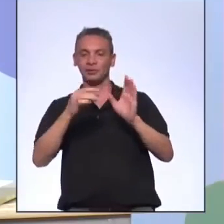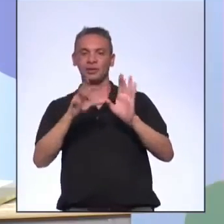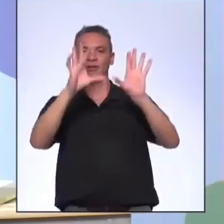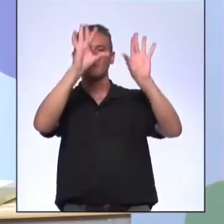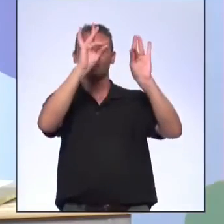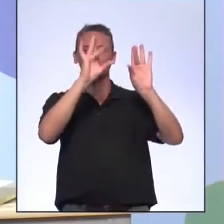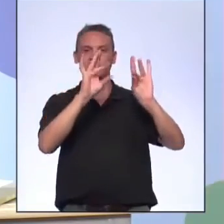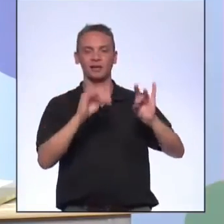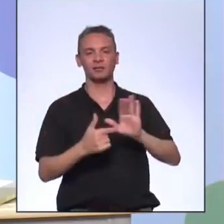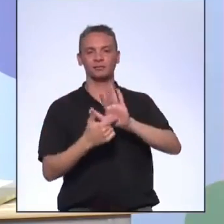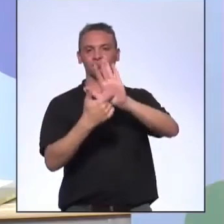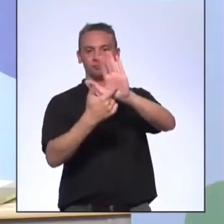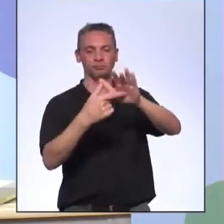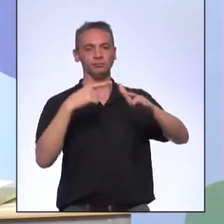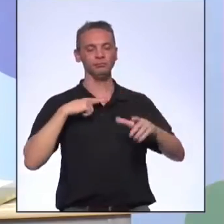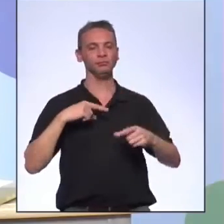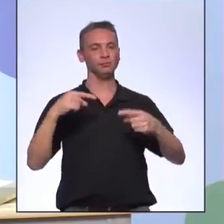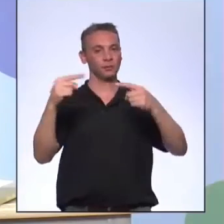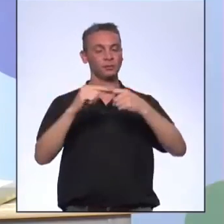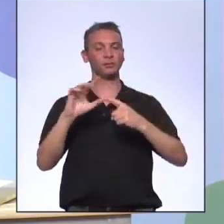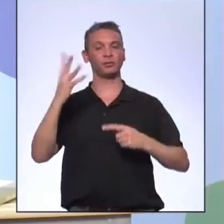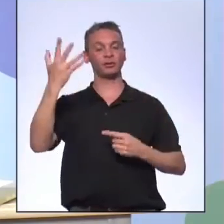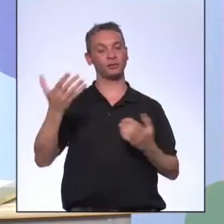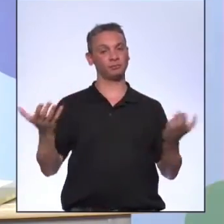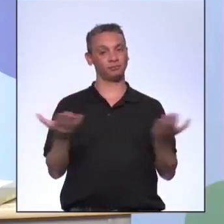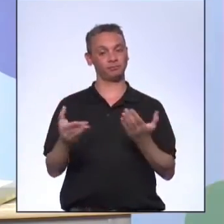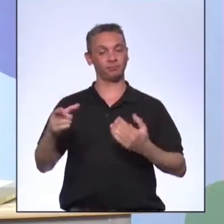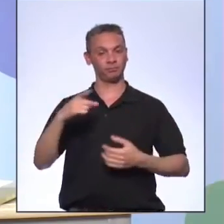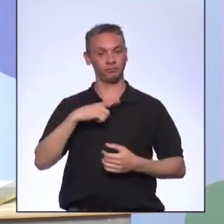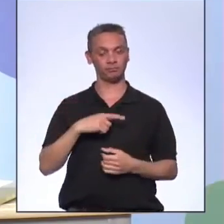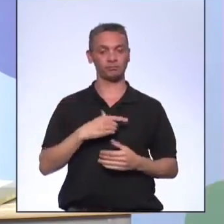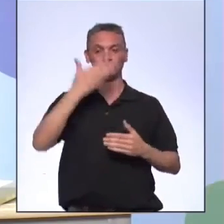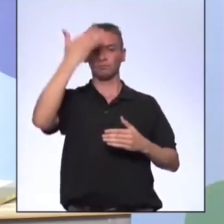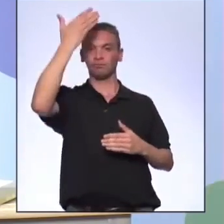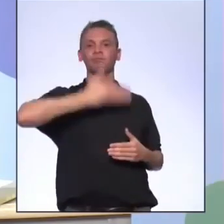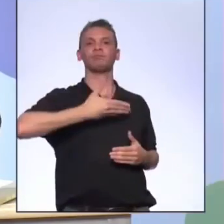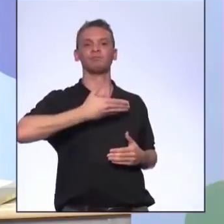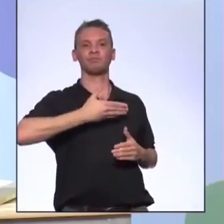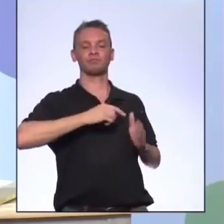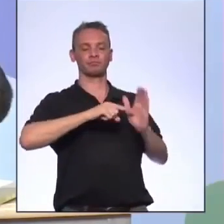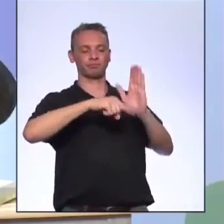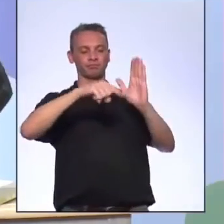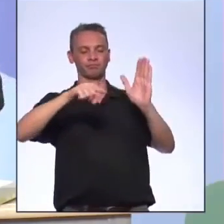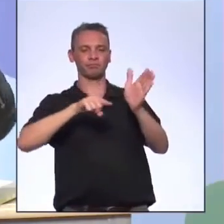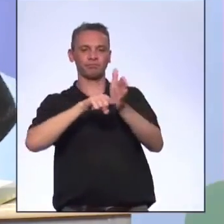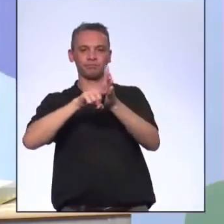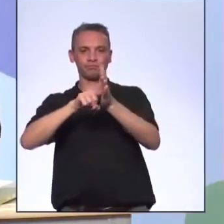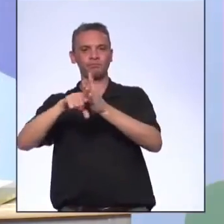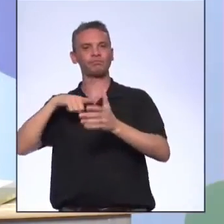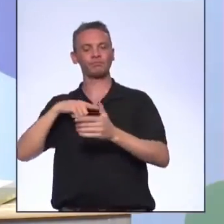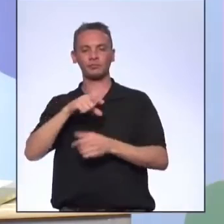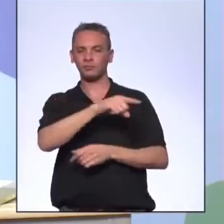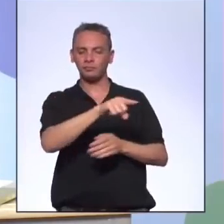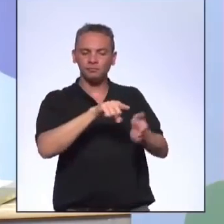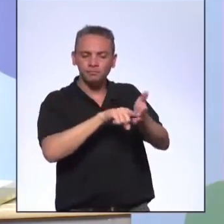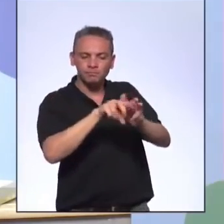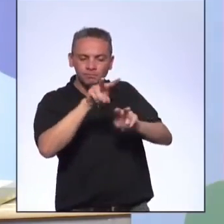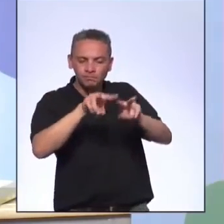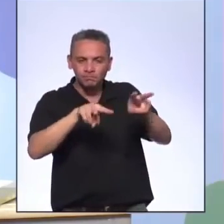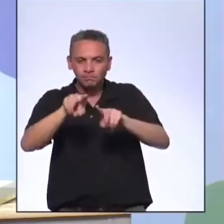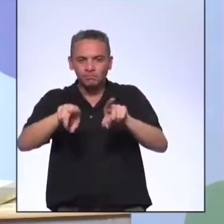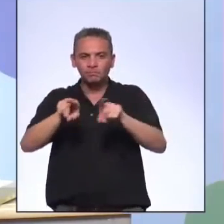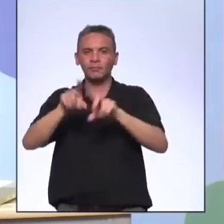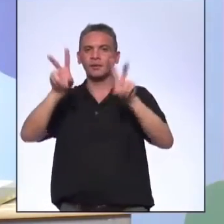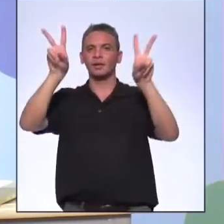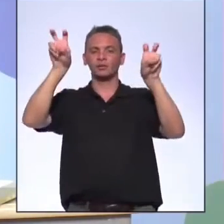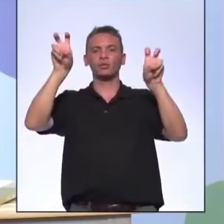detalhados, falando, né, sobre o que está acontecendo. Então, eu vou comprovar através de dados. E aí, vocês pesquisem sobre o assunto que